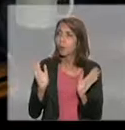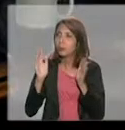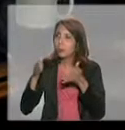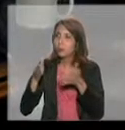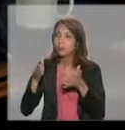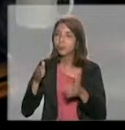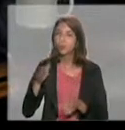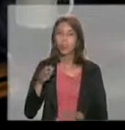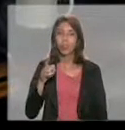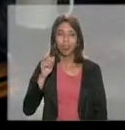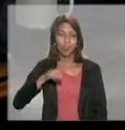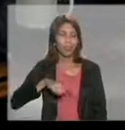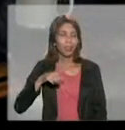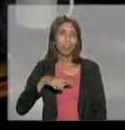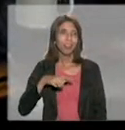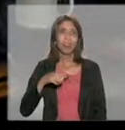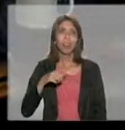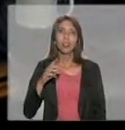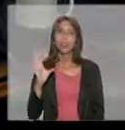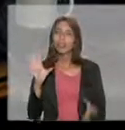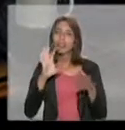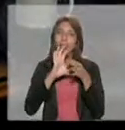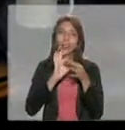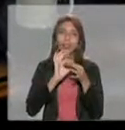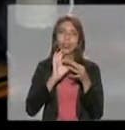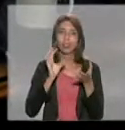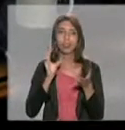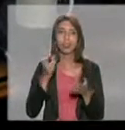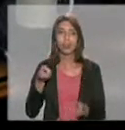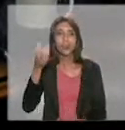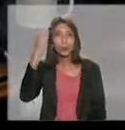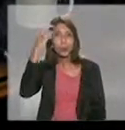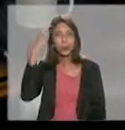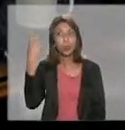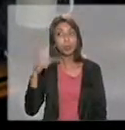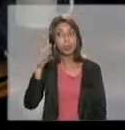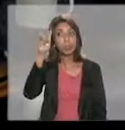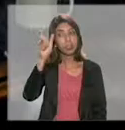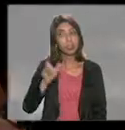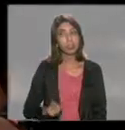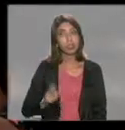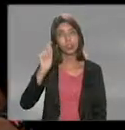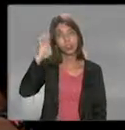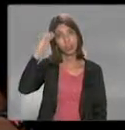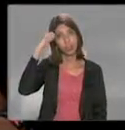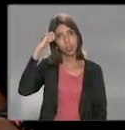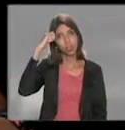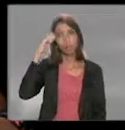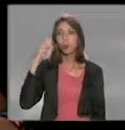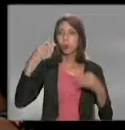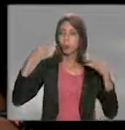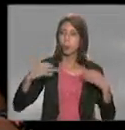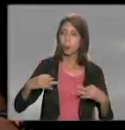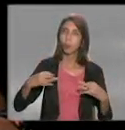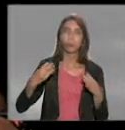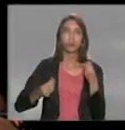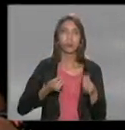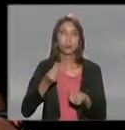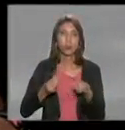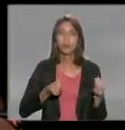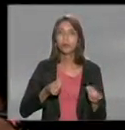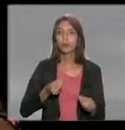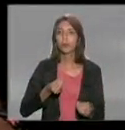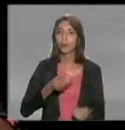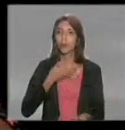a lei precisa se fortalecer para minimizar. Que subjetividades são essas? Subjetividade ligadas